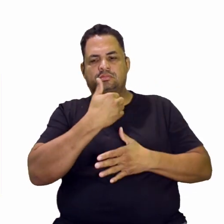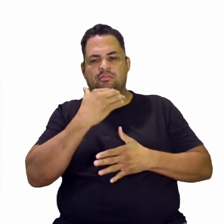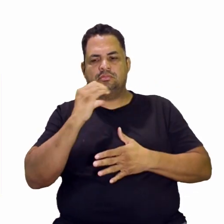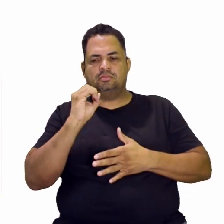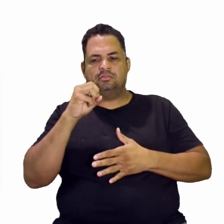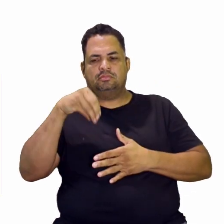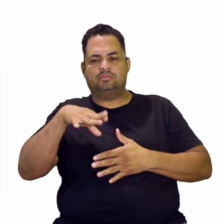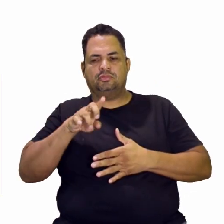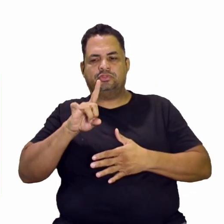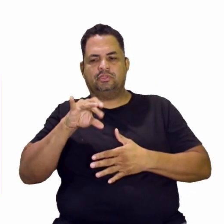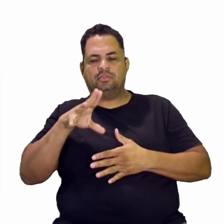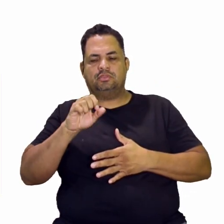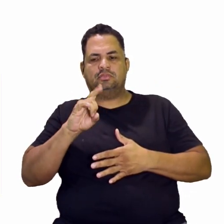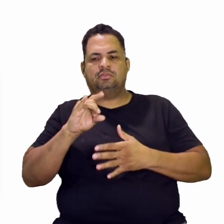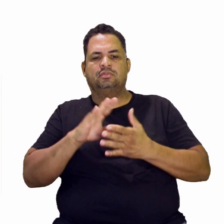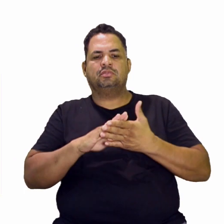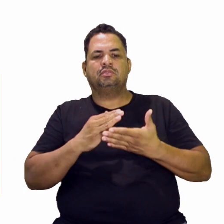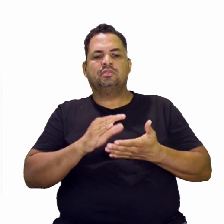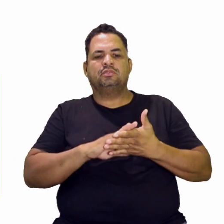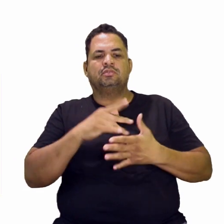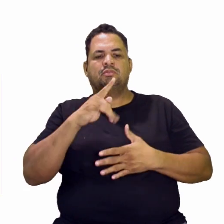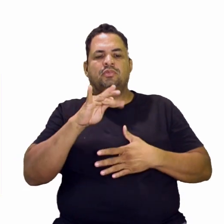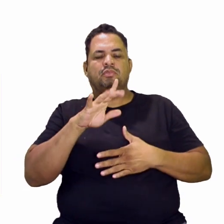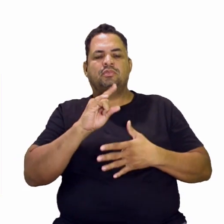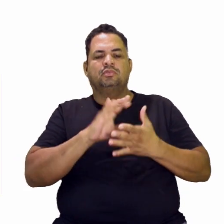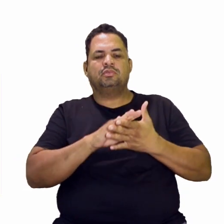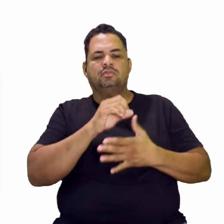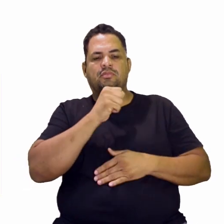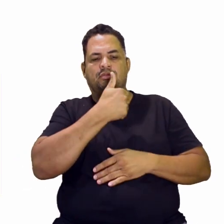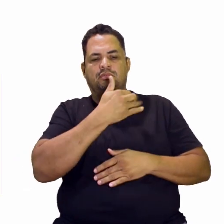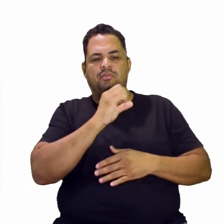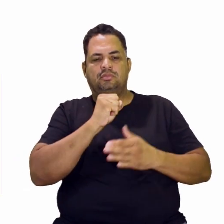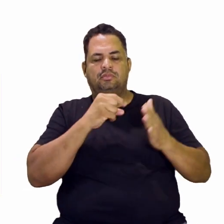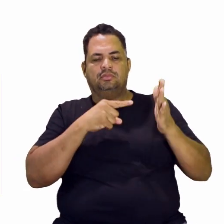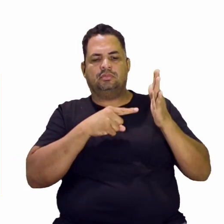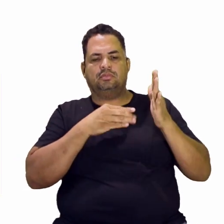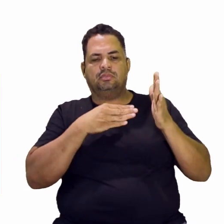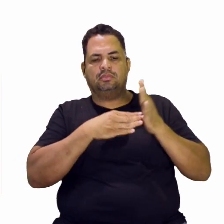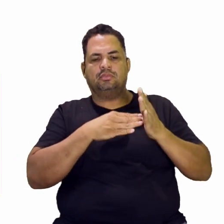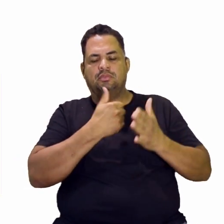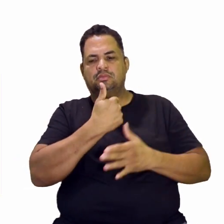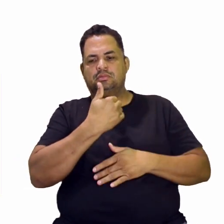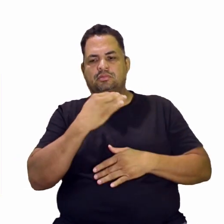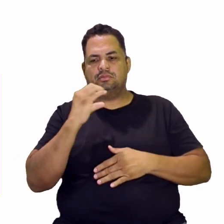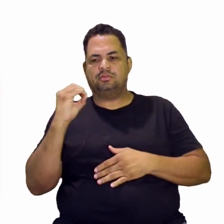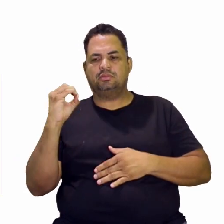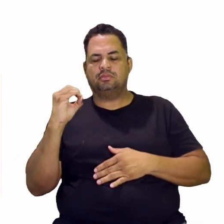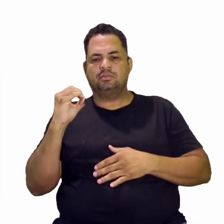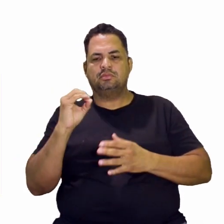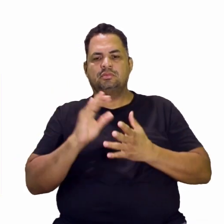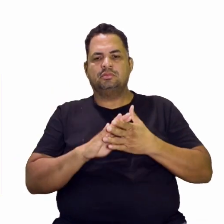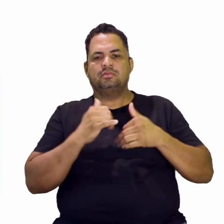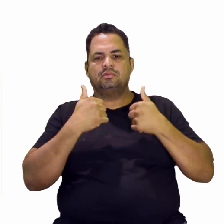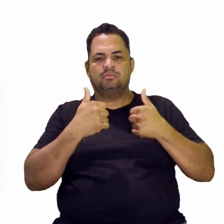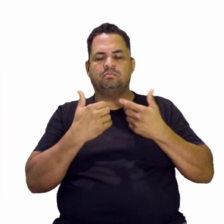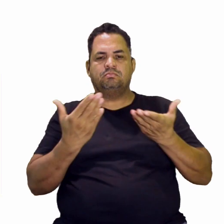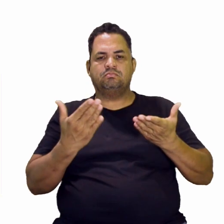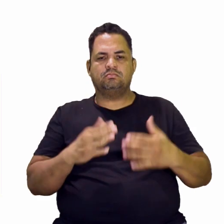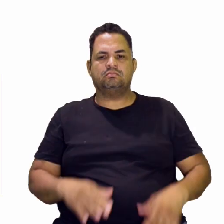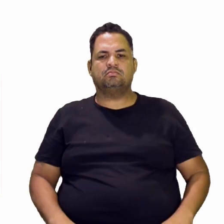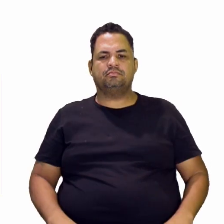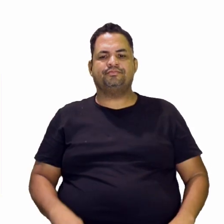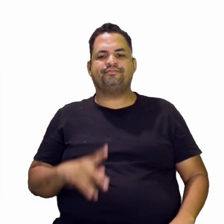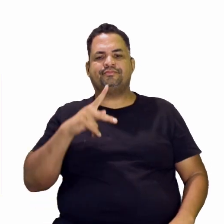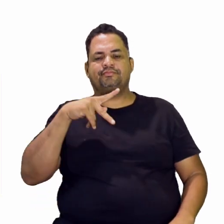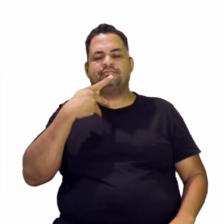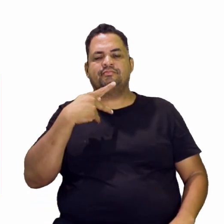10 monossacarídeos. E os polissacarídeos de 10 a 100 monossacarídeos. Tudo bem? E aí a gente